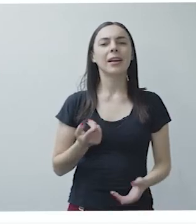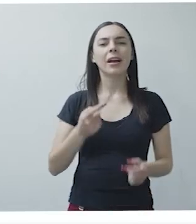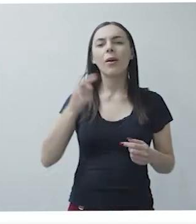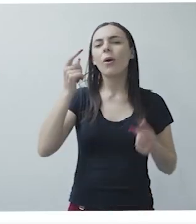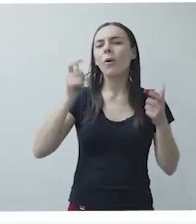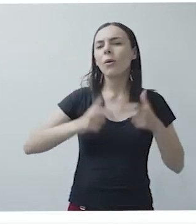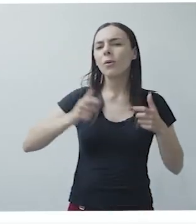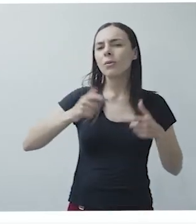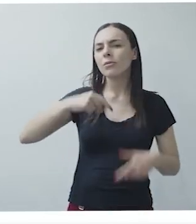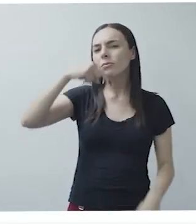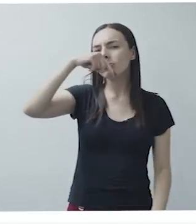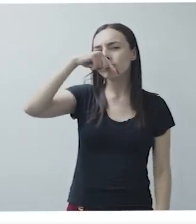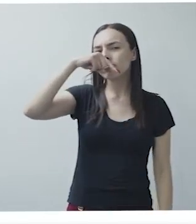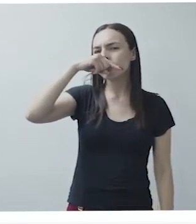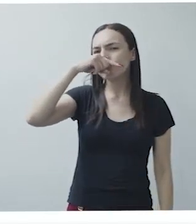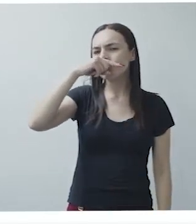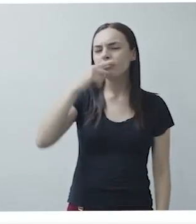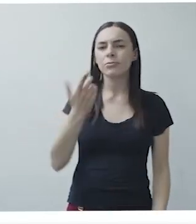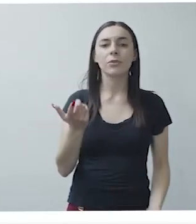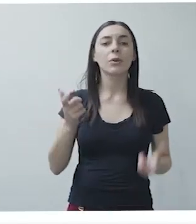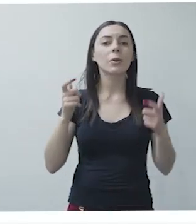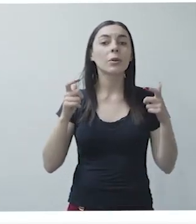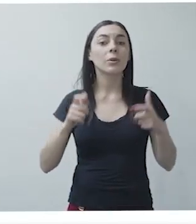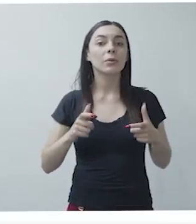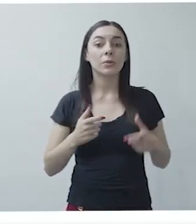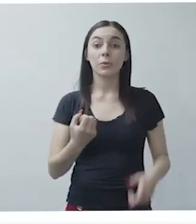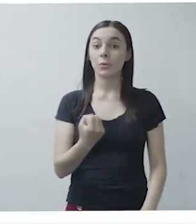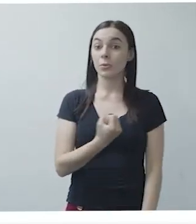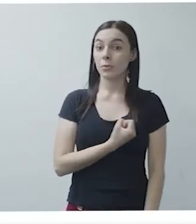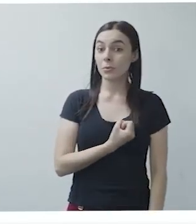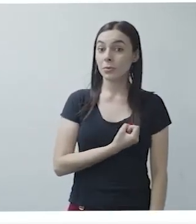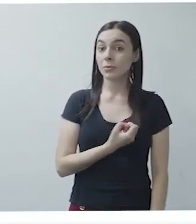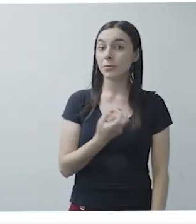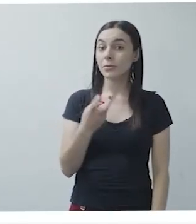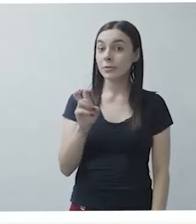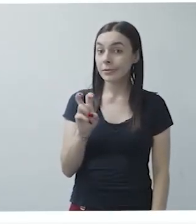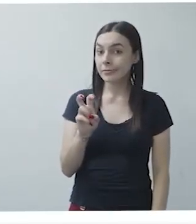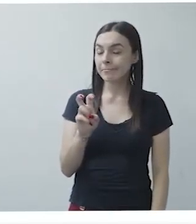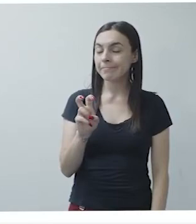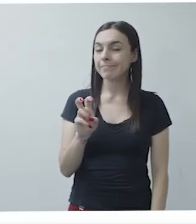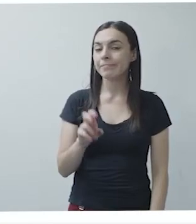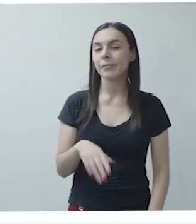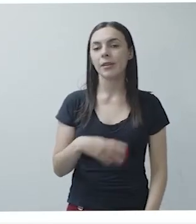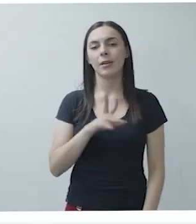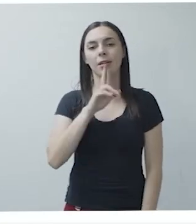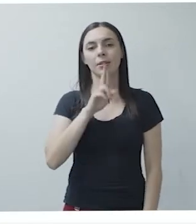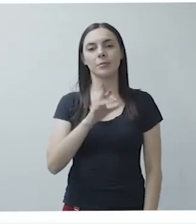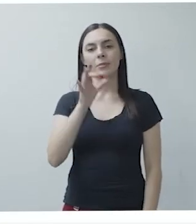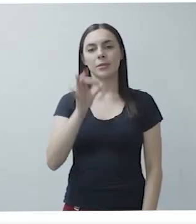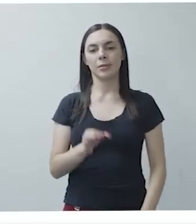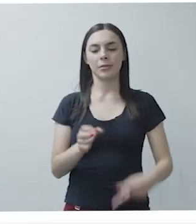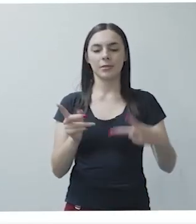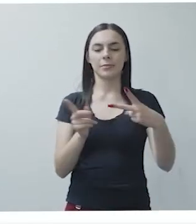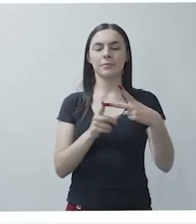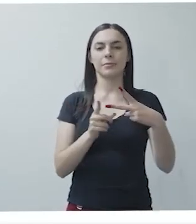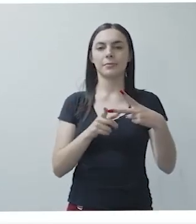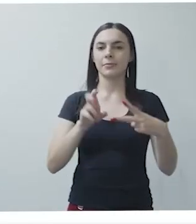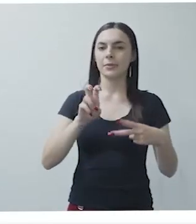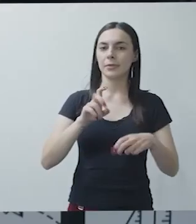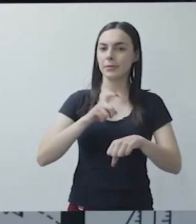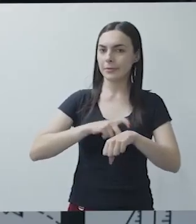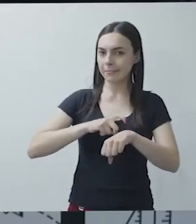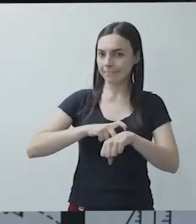ponteiro pequeno? Está lá no número 5, né? Então são 5